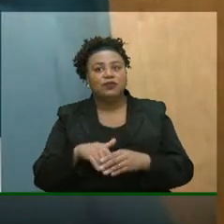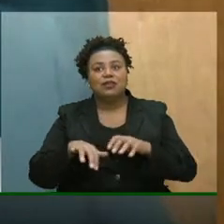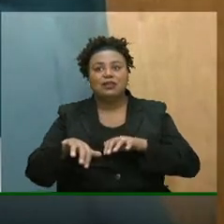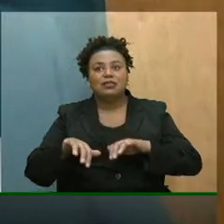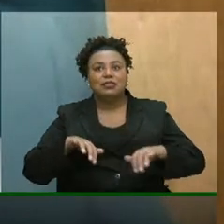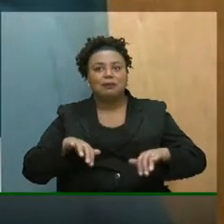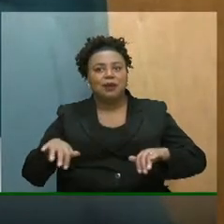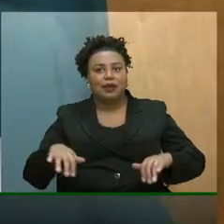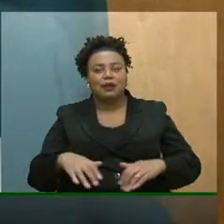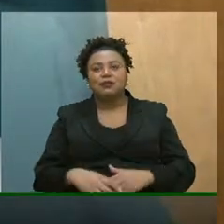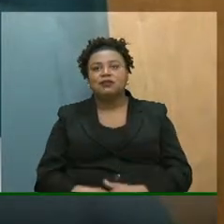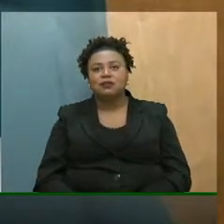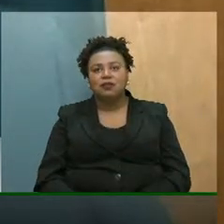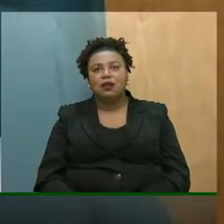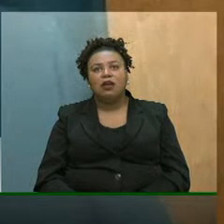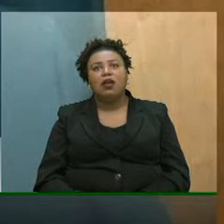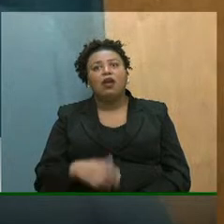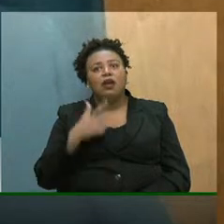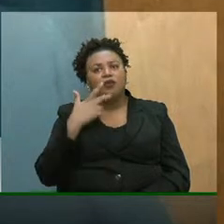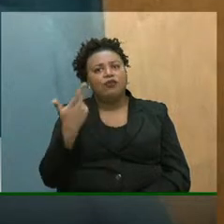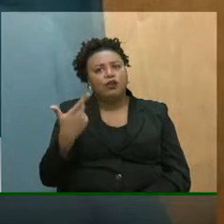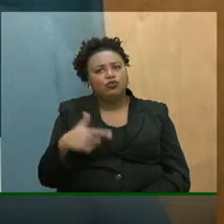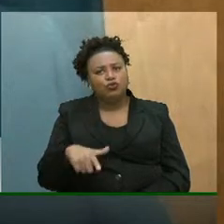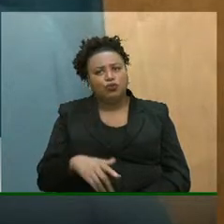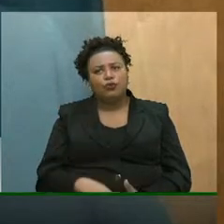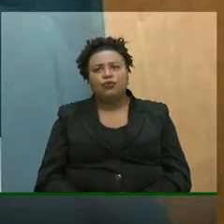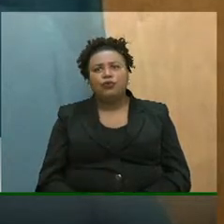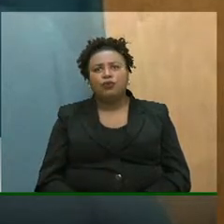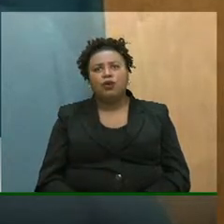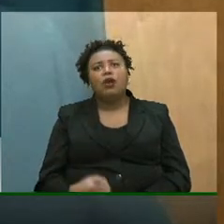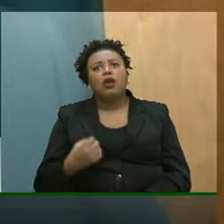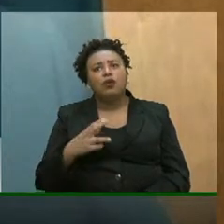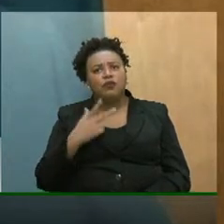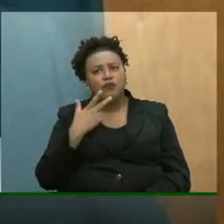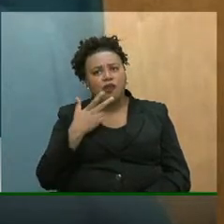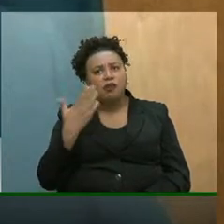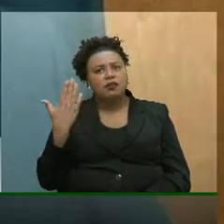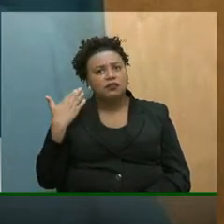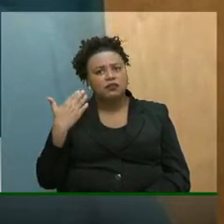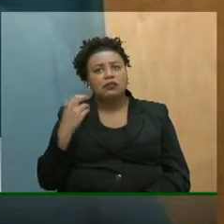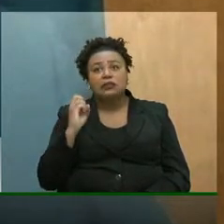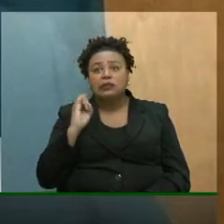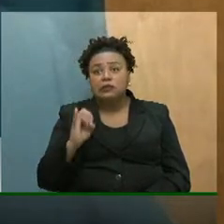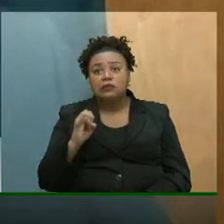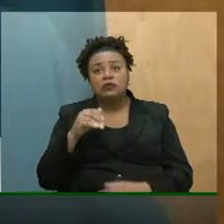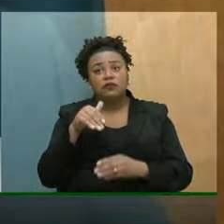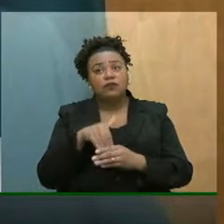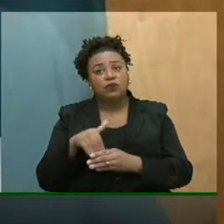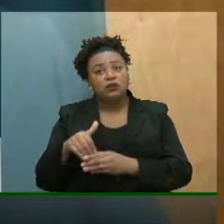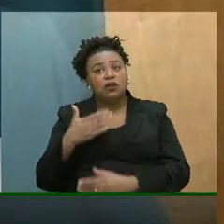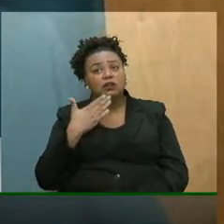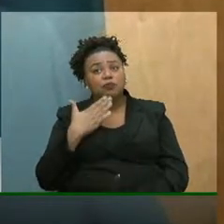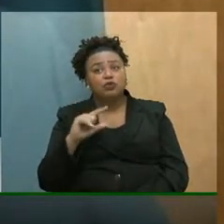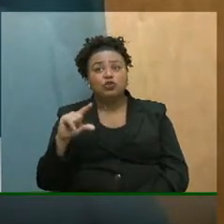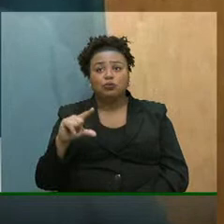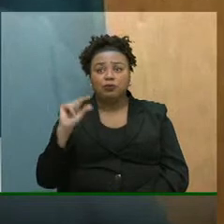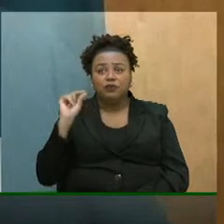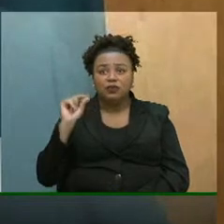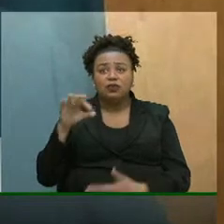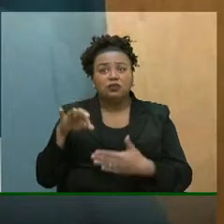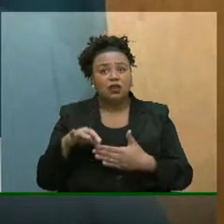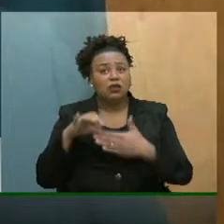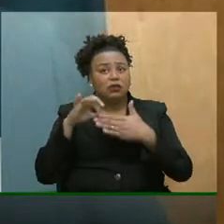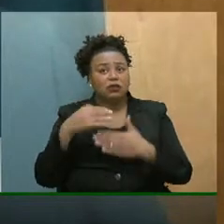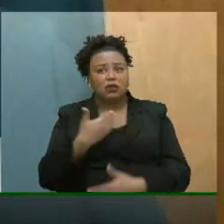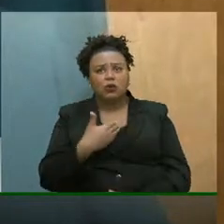separadamente, eu reafirmo que eu falei lá, se for votado o pedido de preferência do líder do